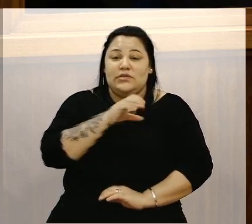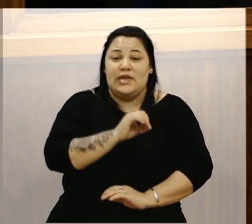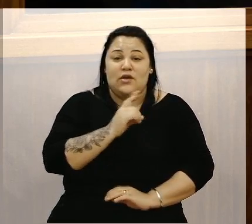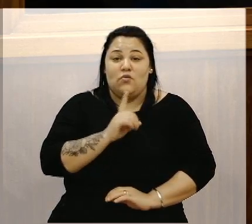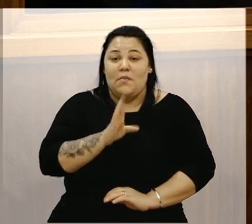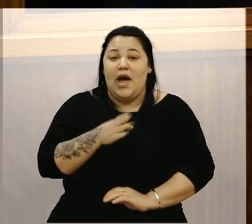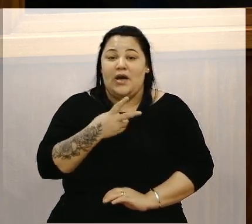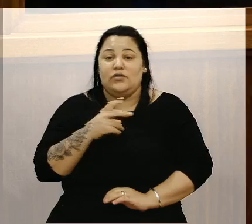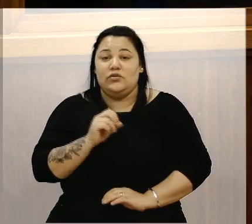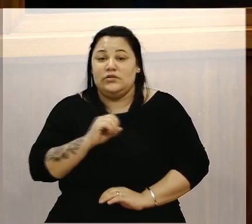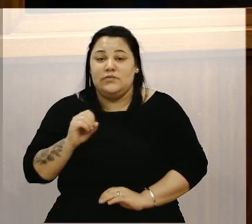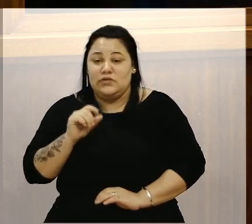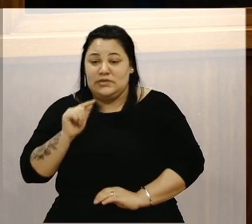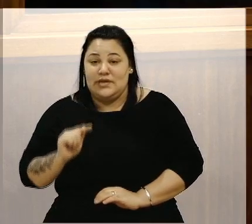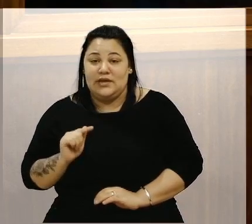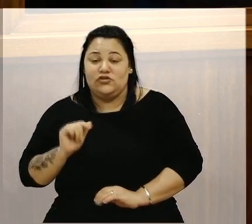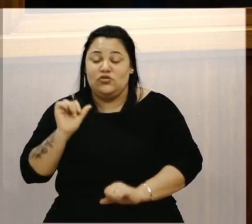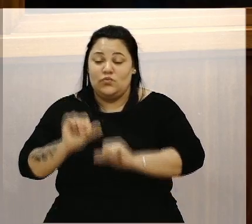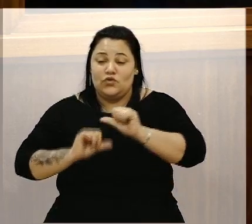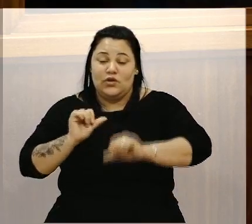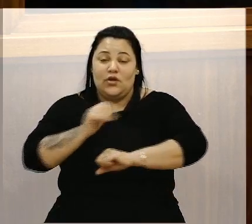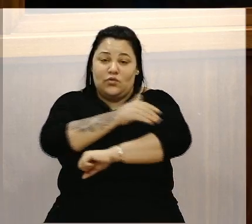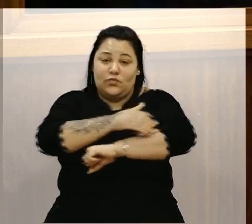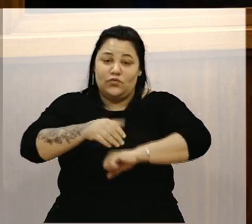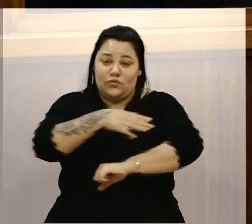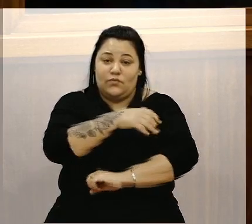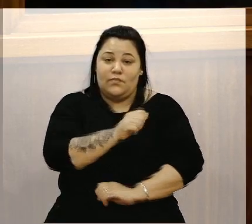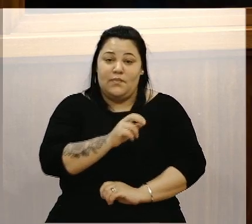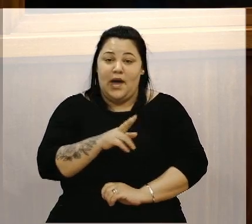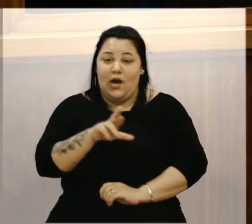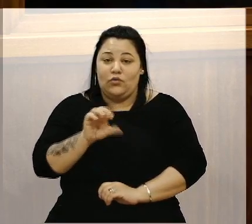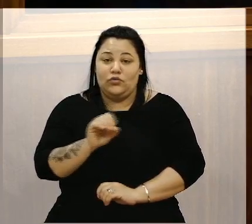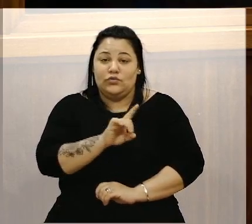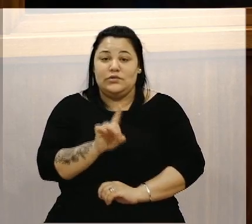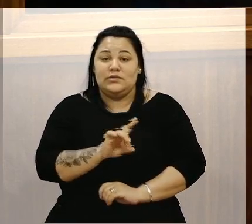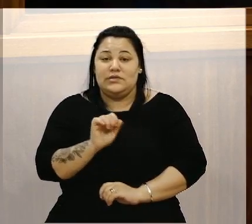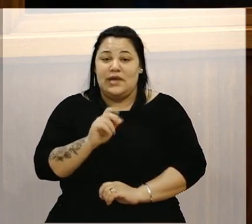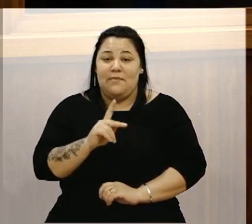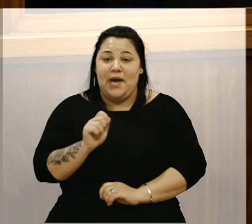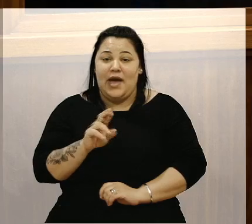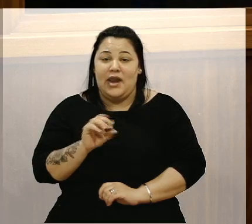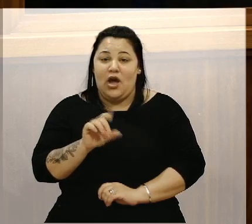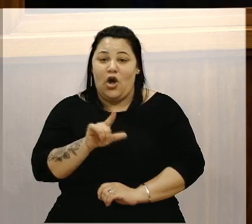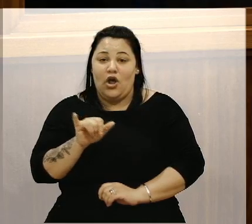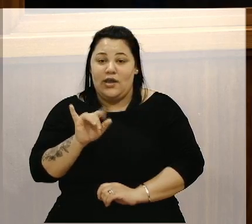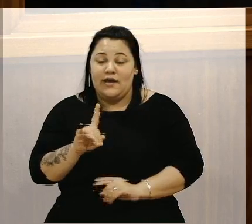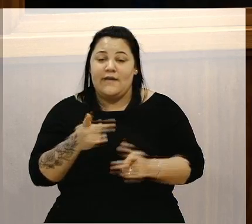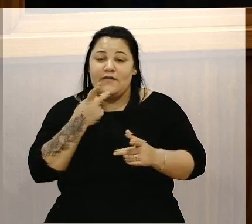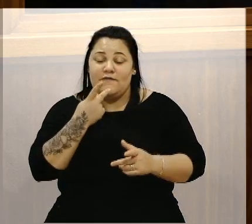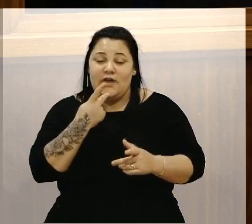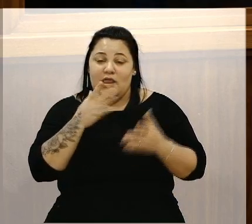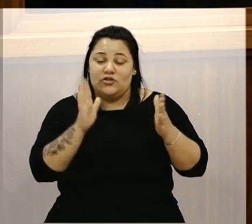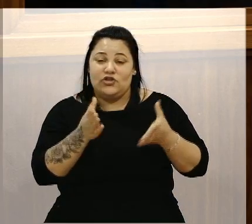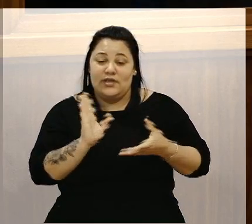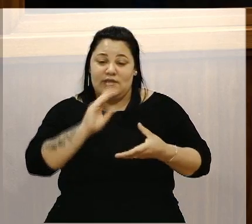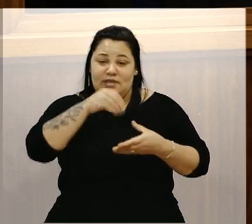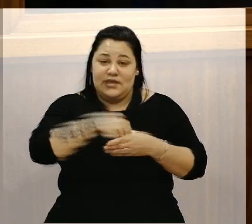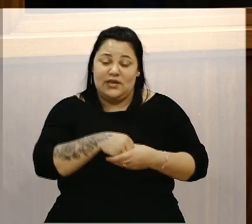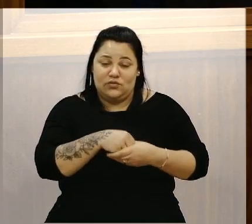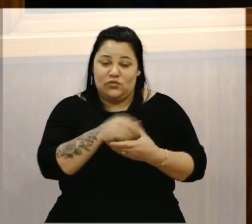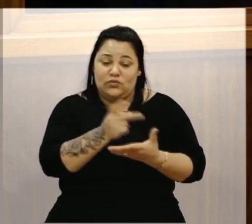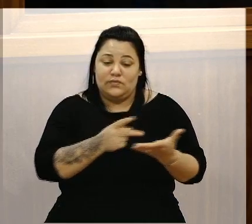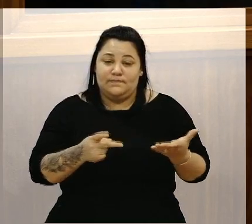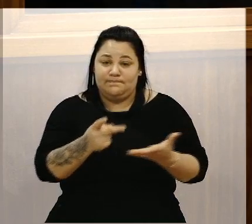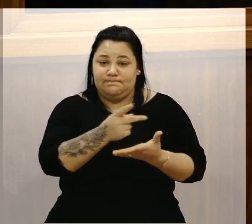01/2007, com o nome de Rua Dr. Mauro José Zaparoli, consta na cartografia do município,